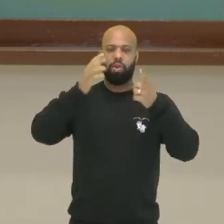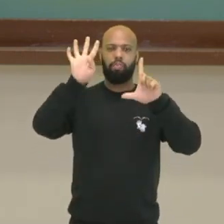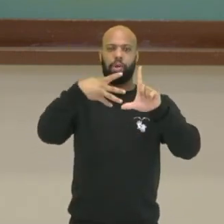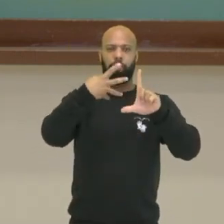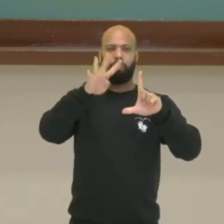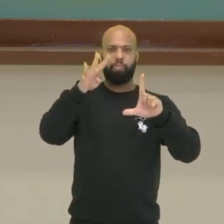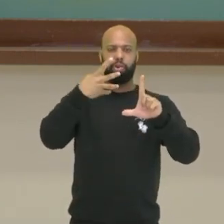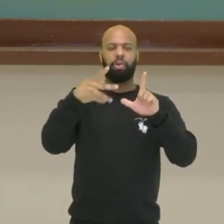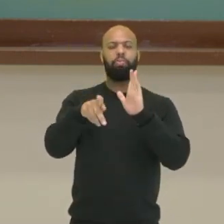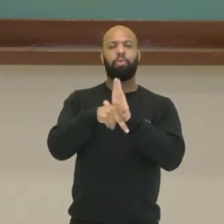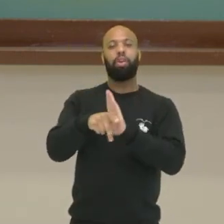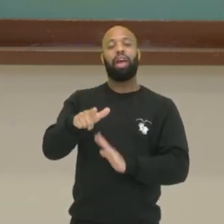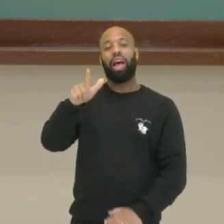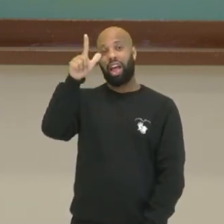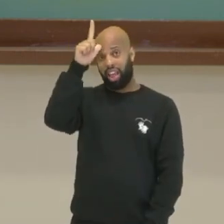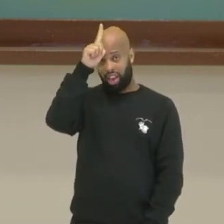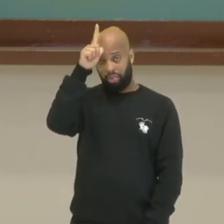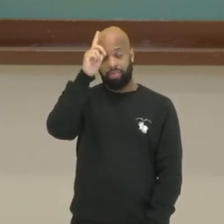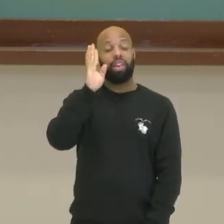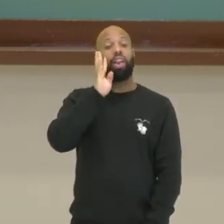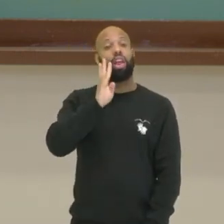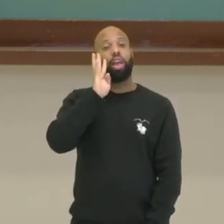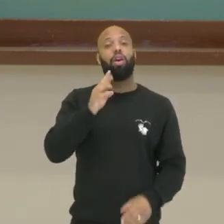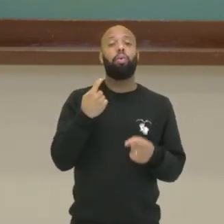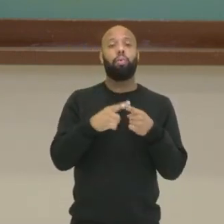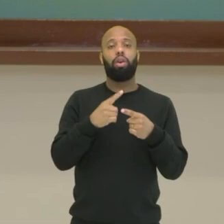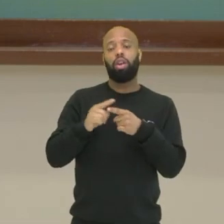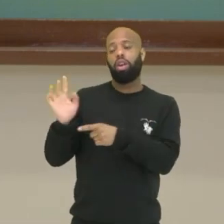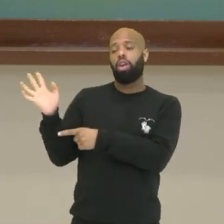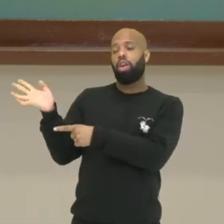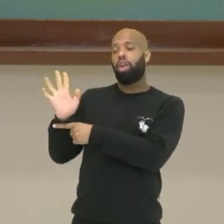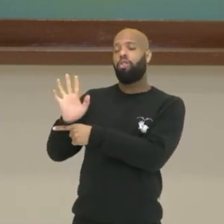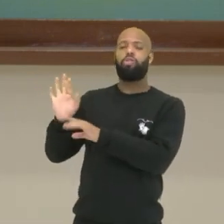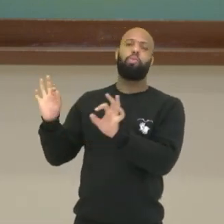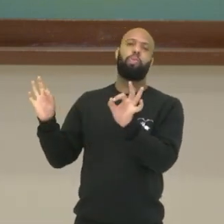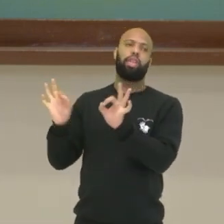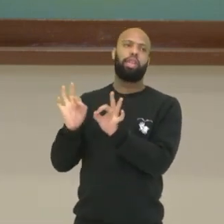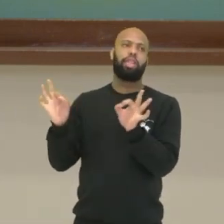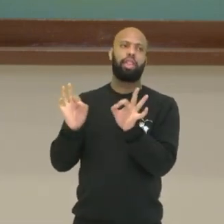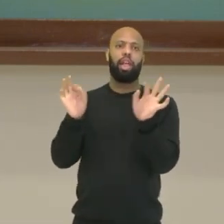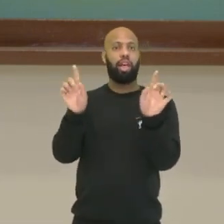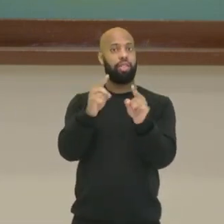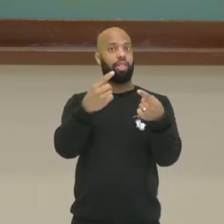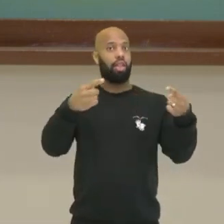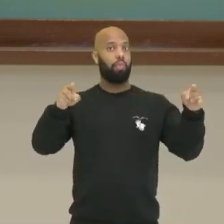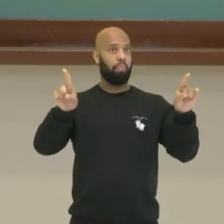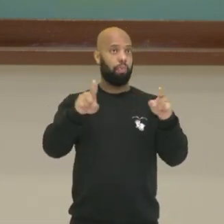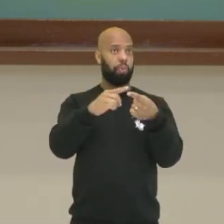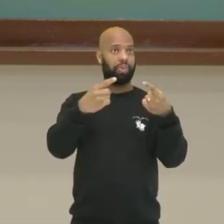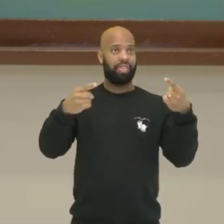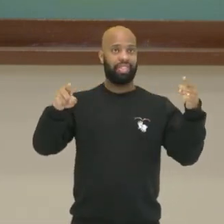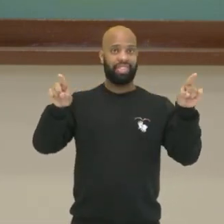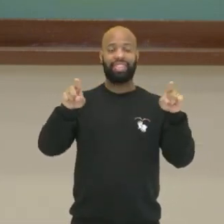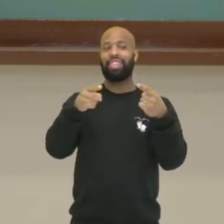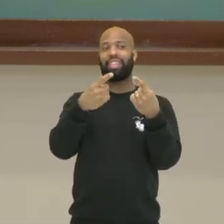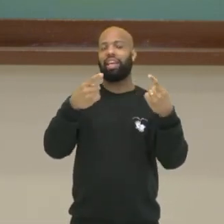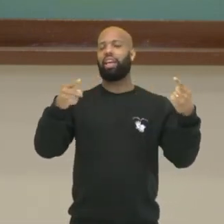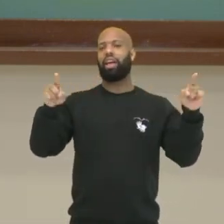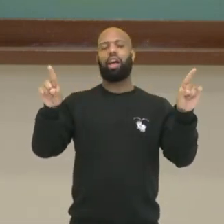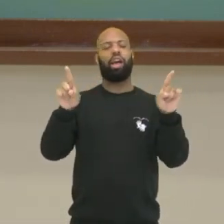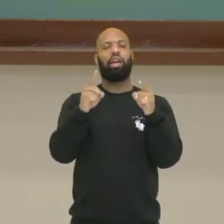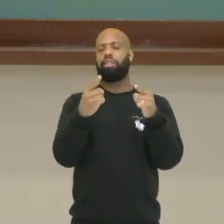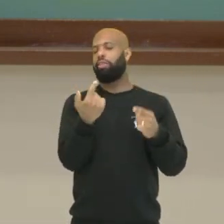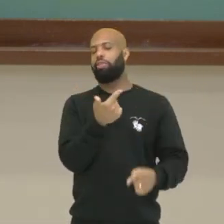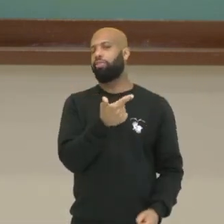cinema. Muito legal, porque o filme não tem trilha sonora musical colocada